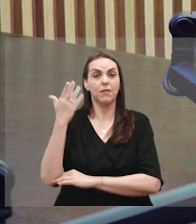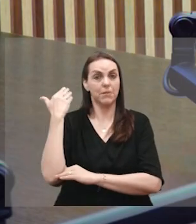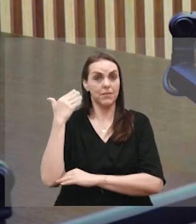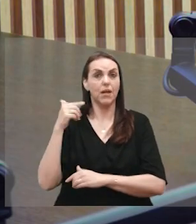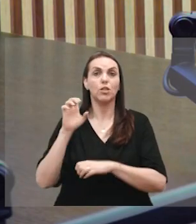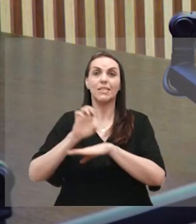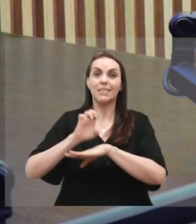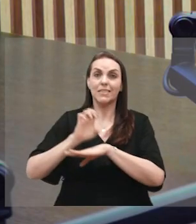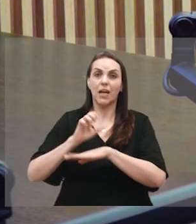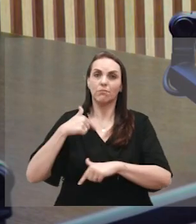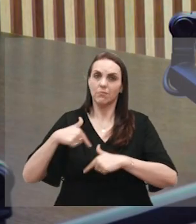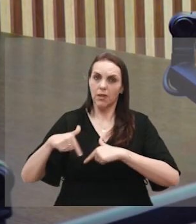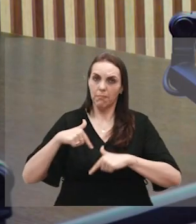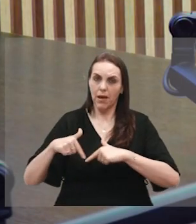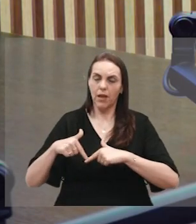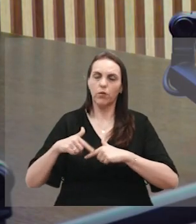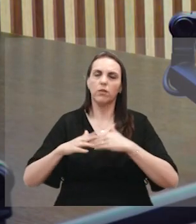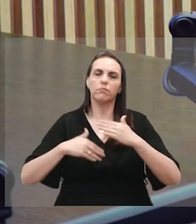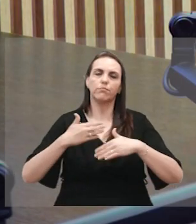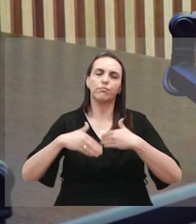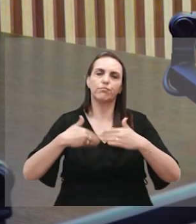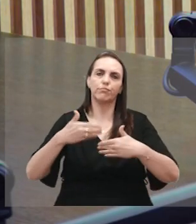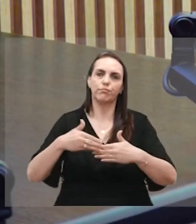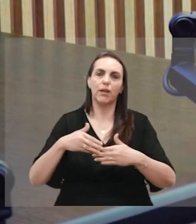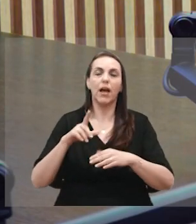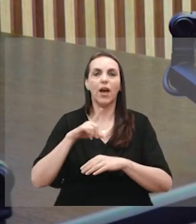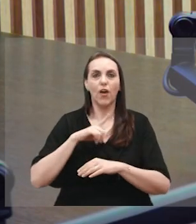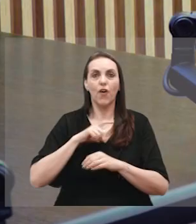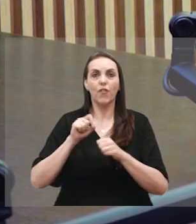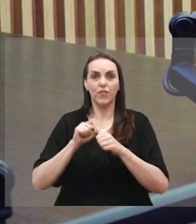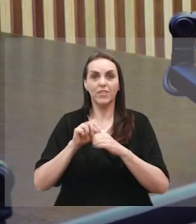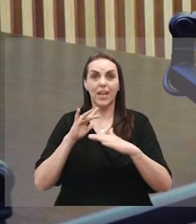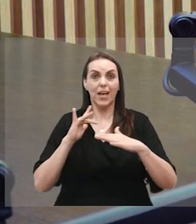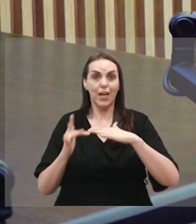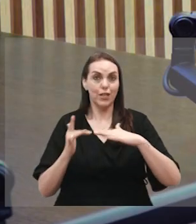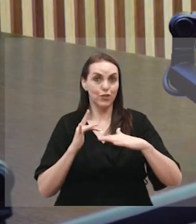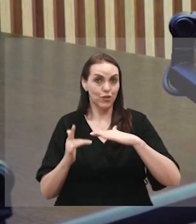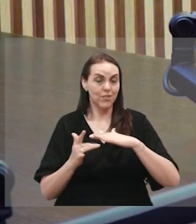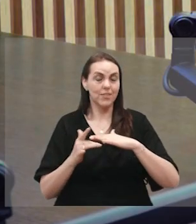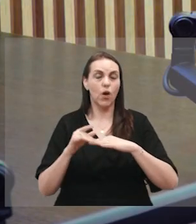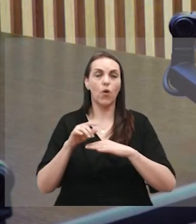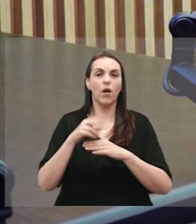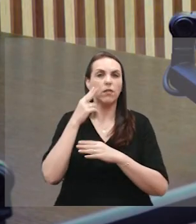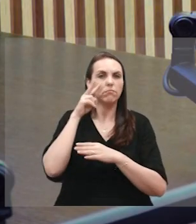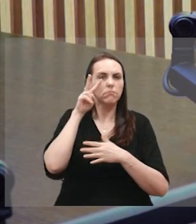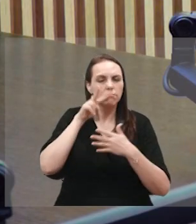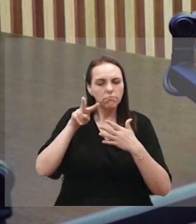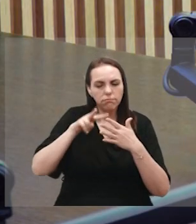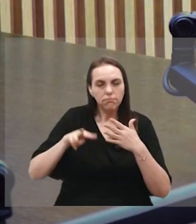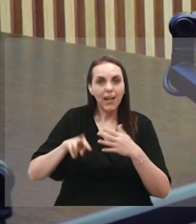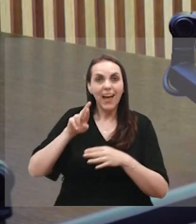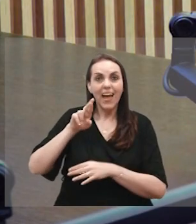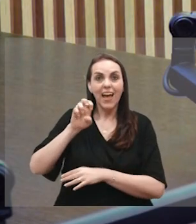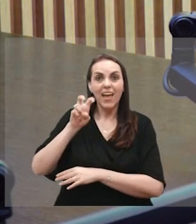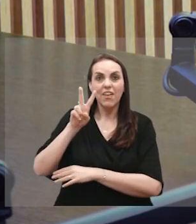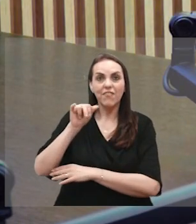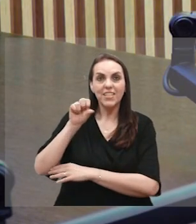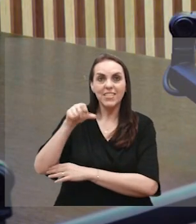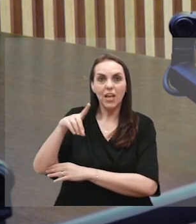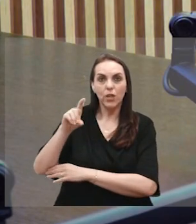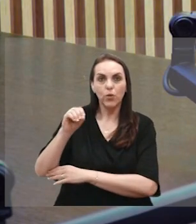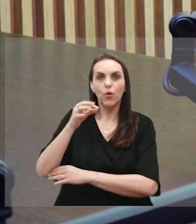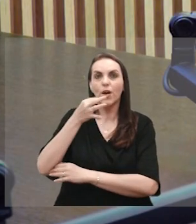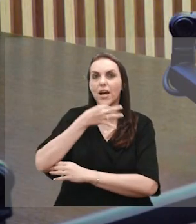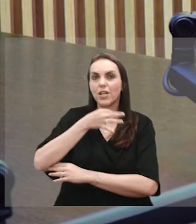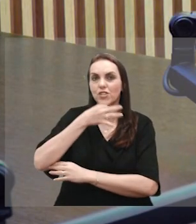estado. Até que foi caminhando, eu criei uma página Revisando Caxias, aqui em Caxias do Sul, que era com mais 3 amigos jornalistas